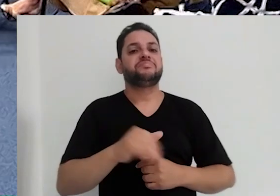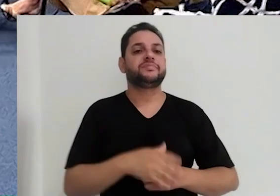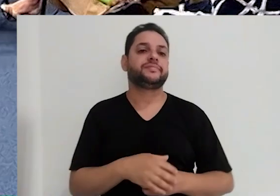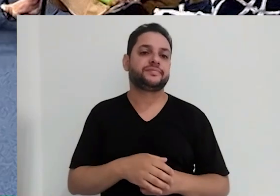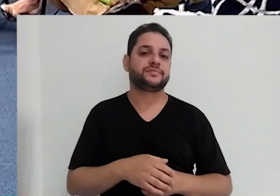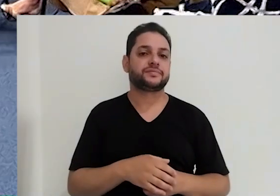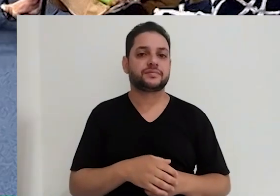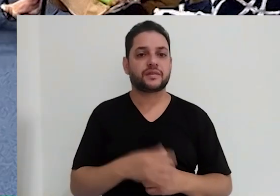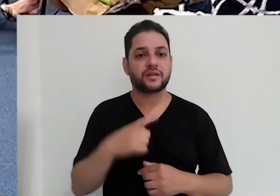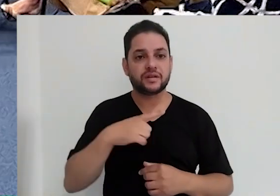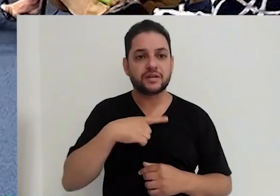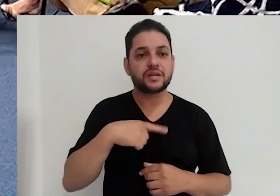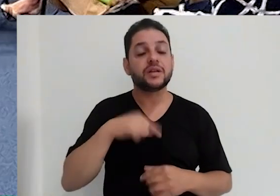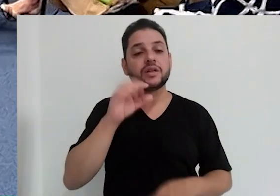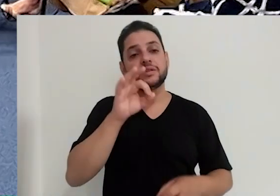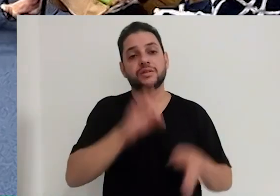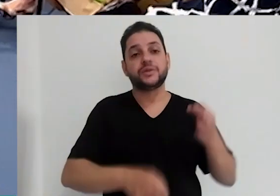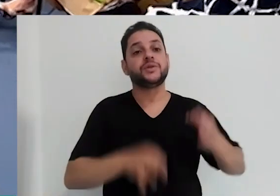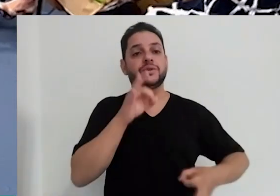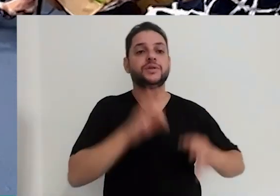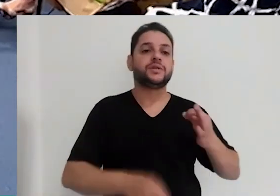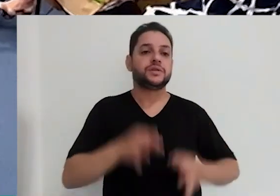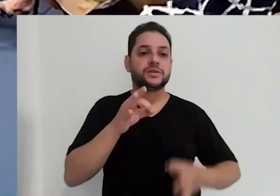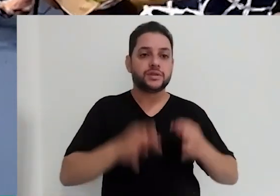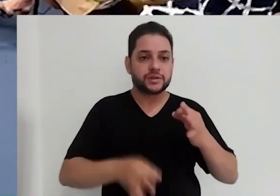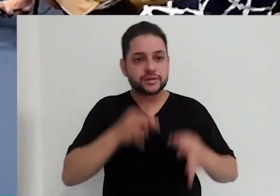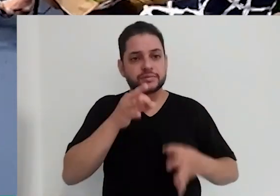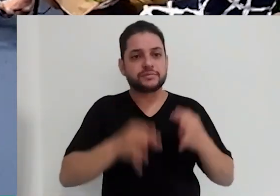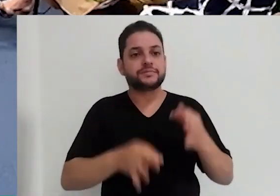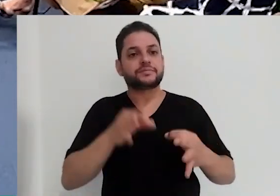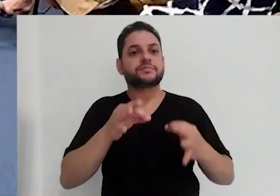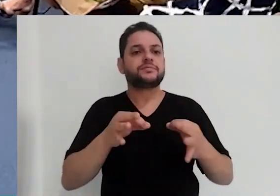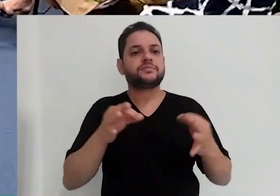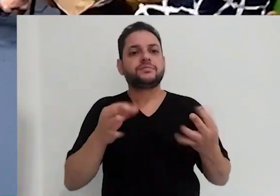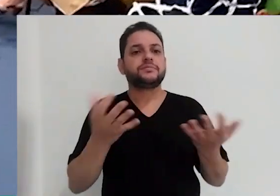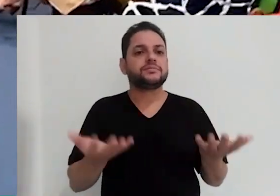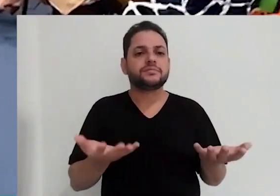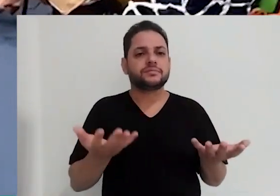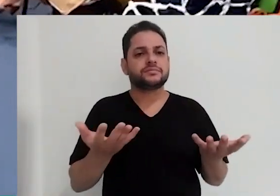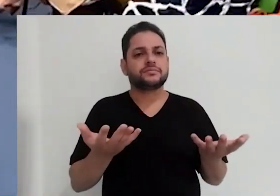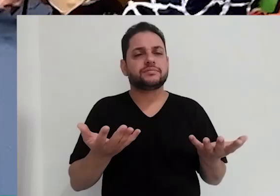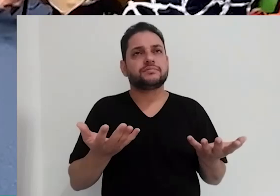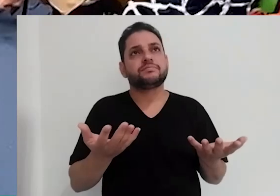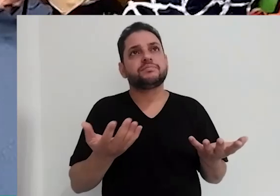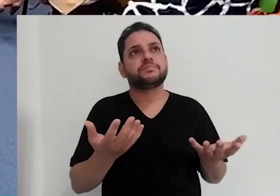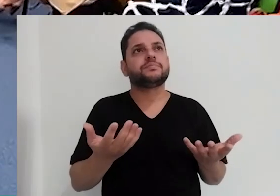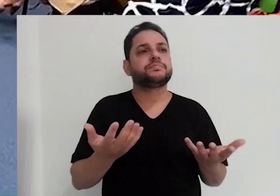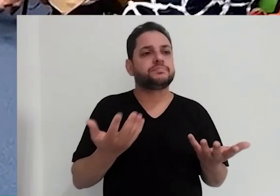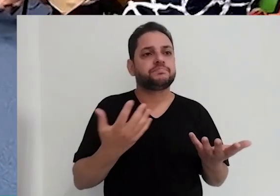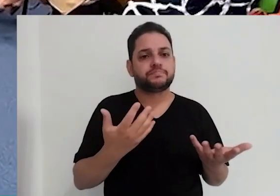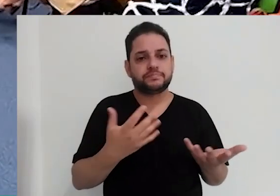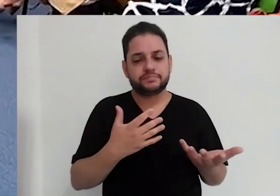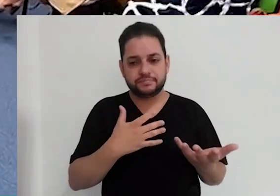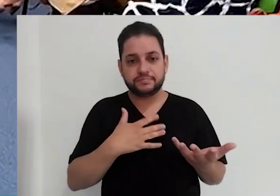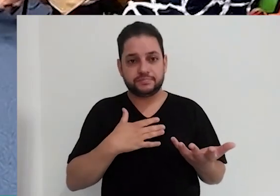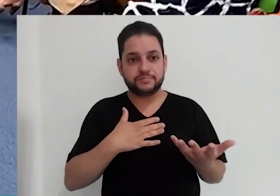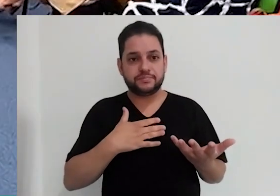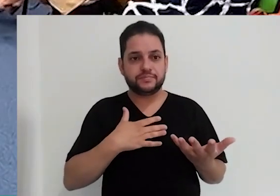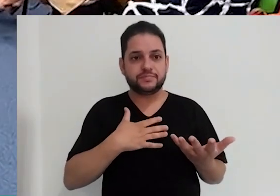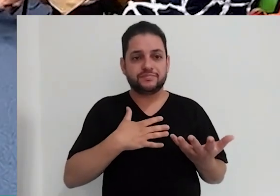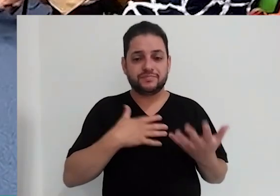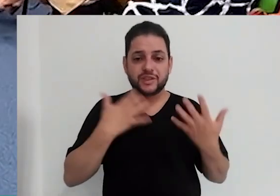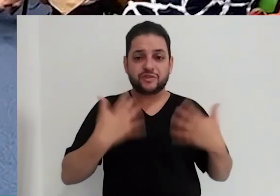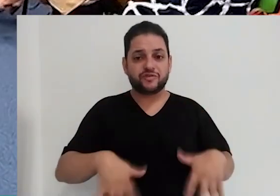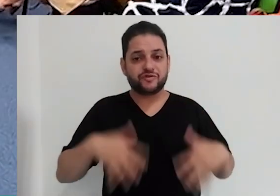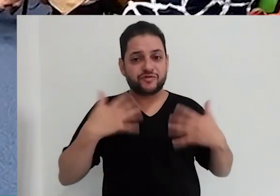essa questão da justiça é é uma é uma questão que me eh me me aflige e toma